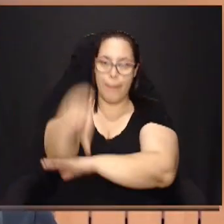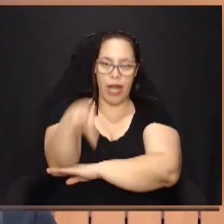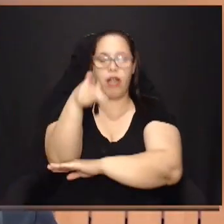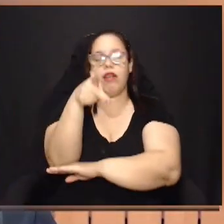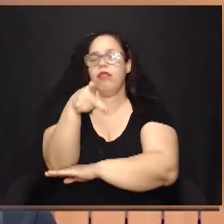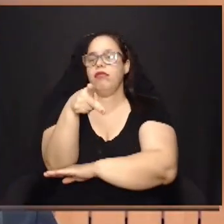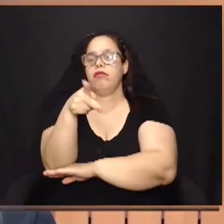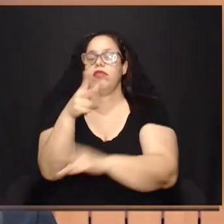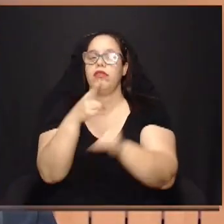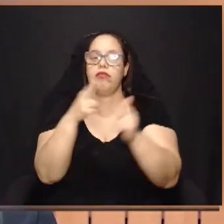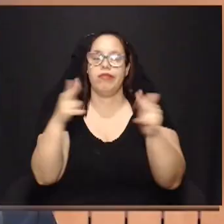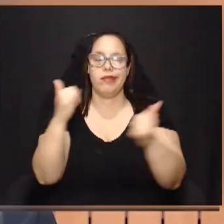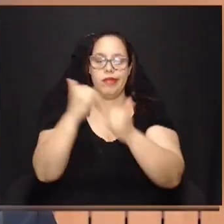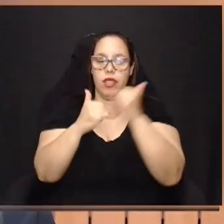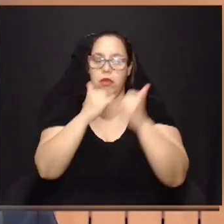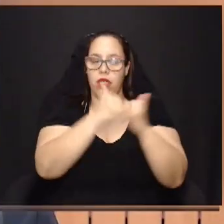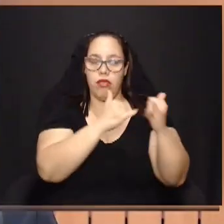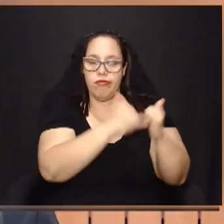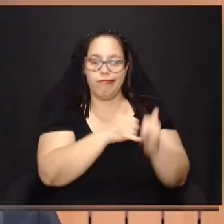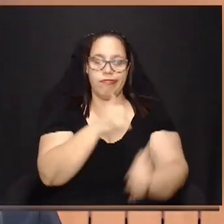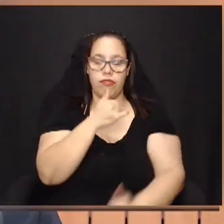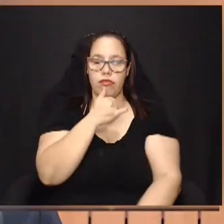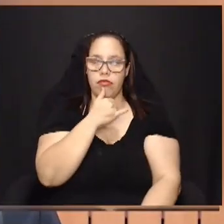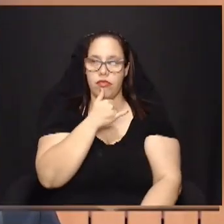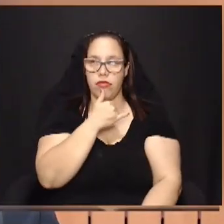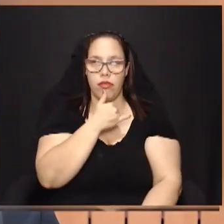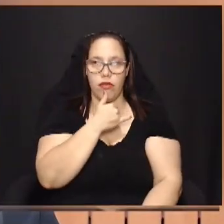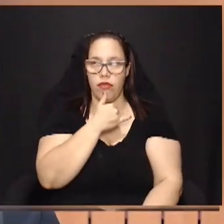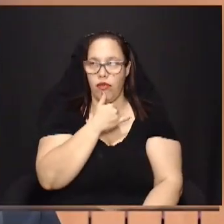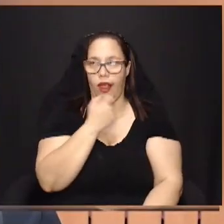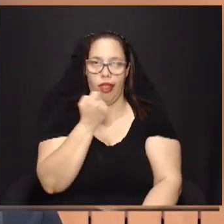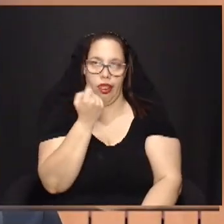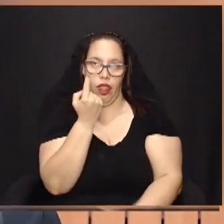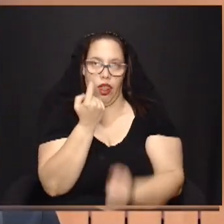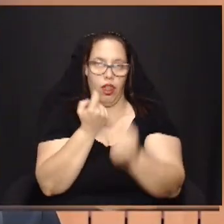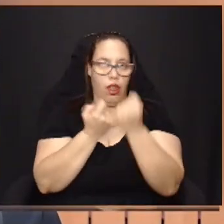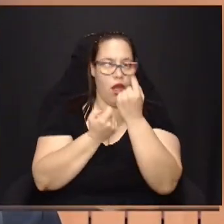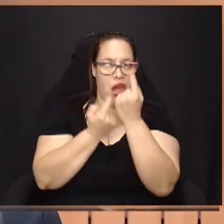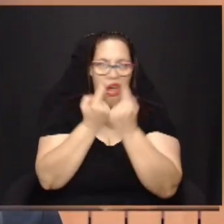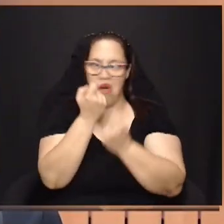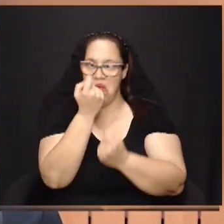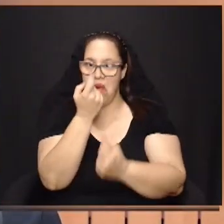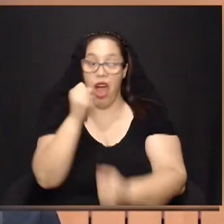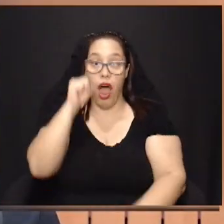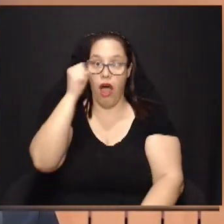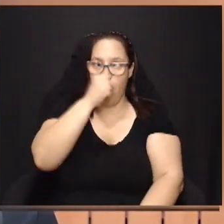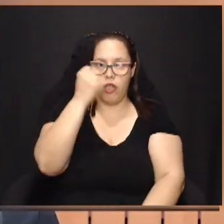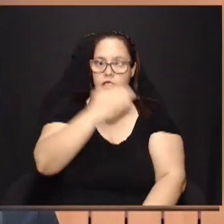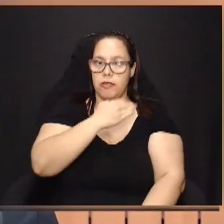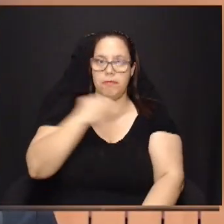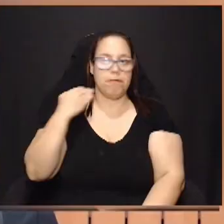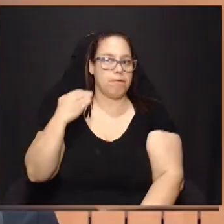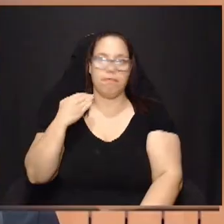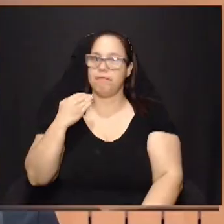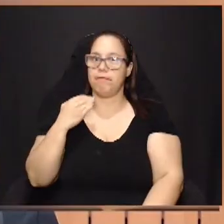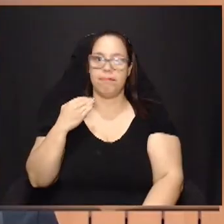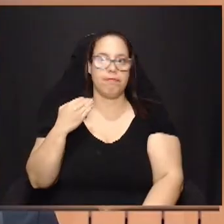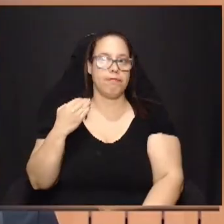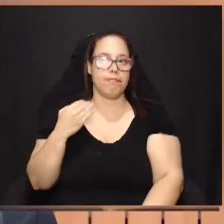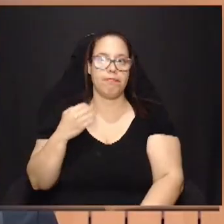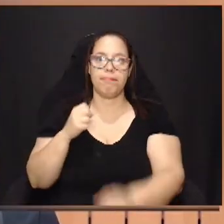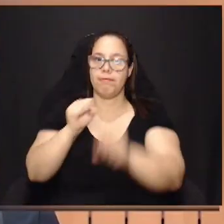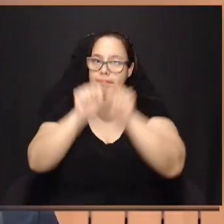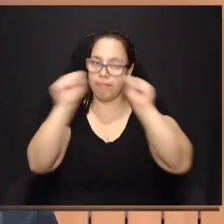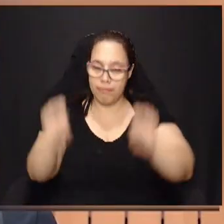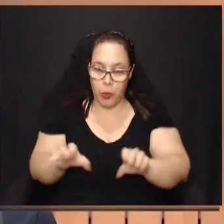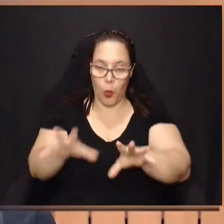congêneres. Infelizmente, não são raros acidentes graves e até fatais causados por sistemas de sucção